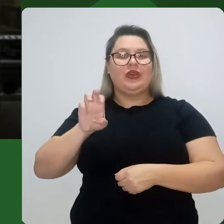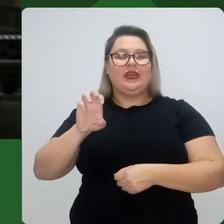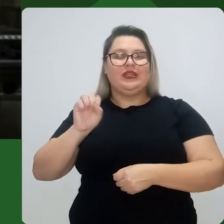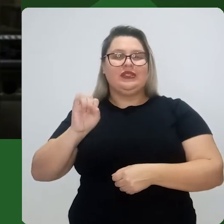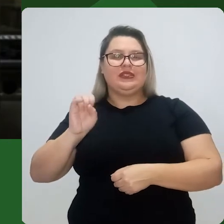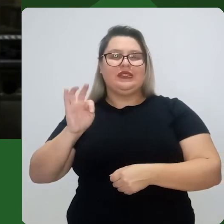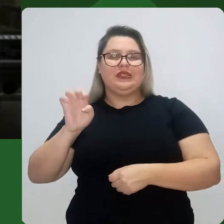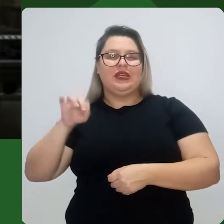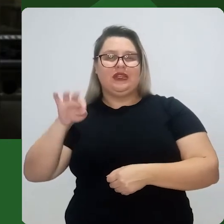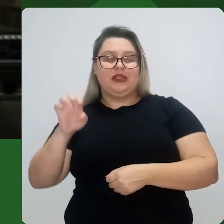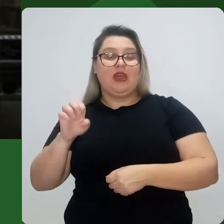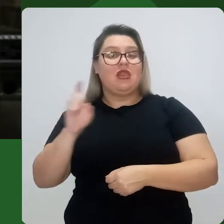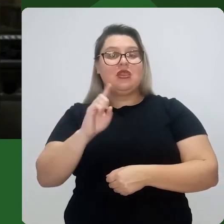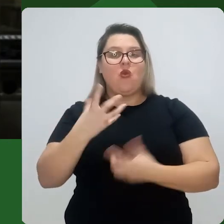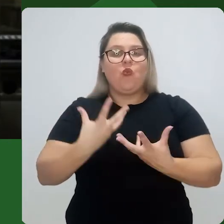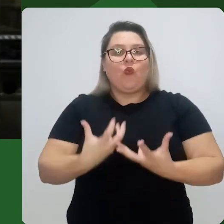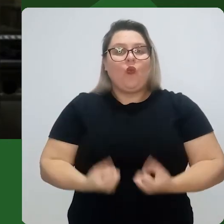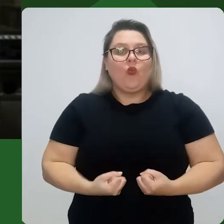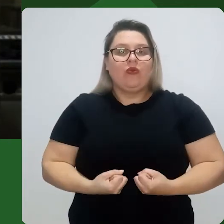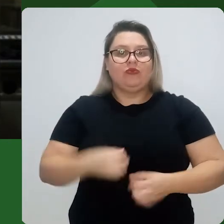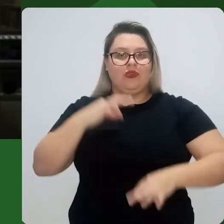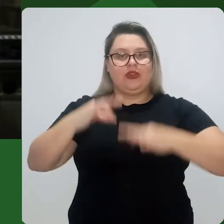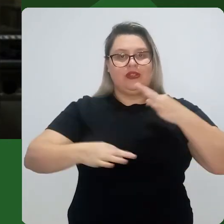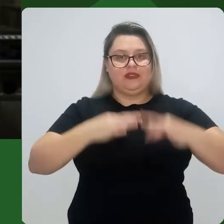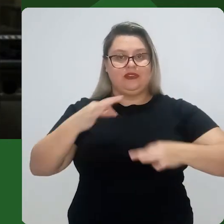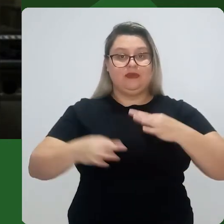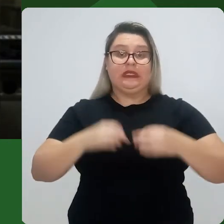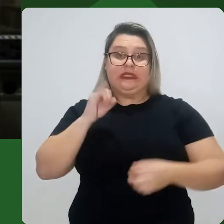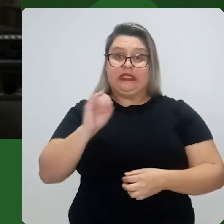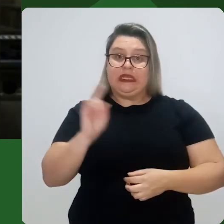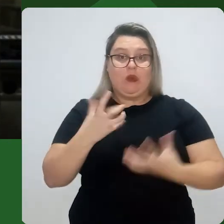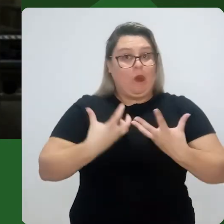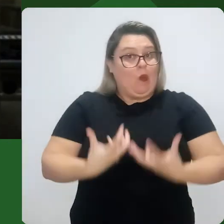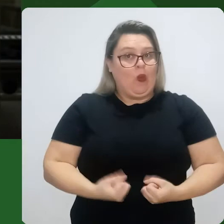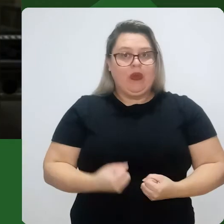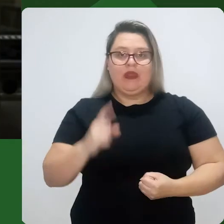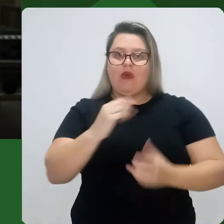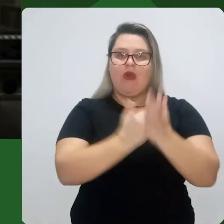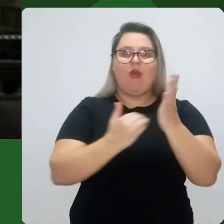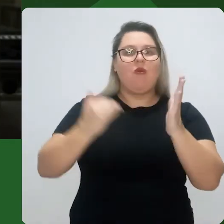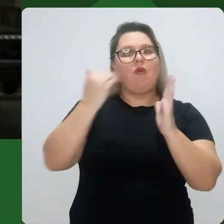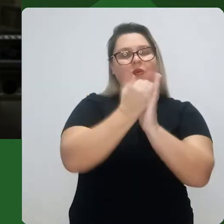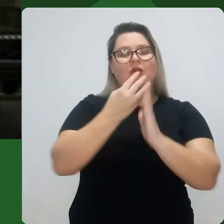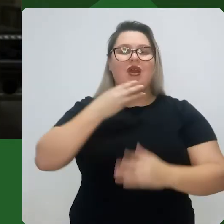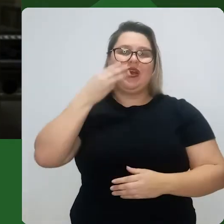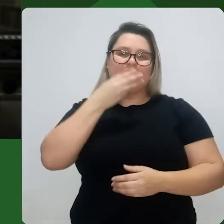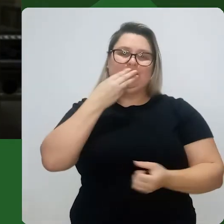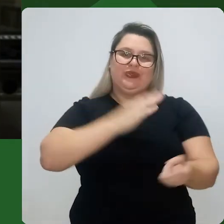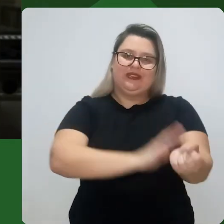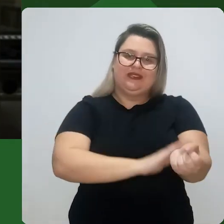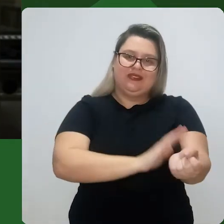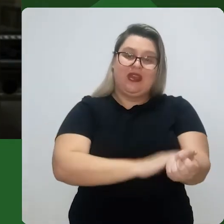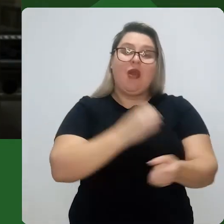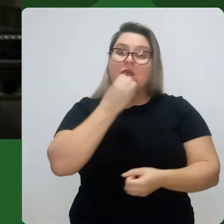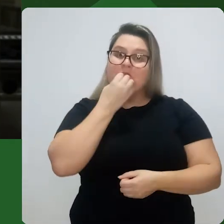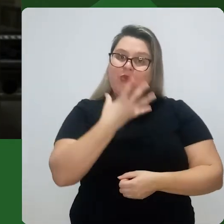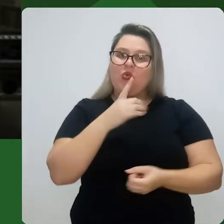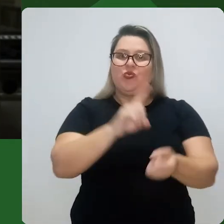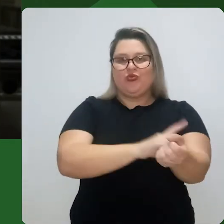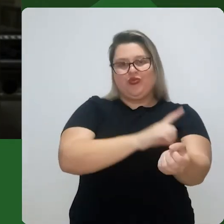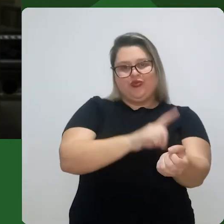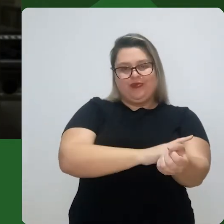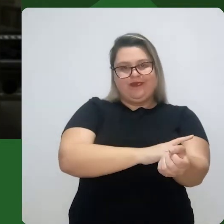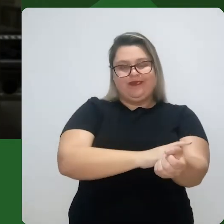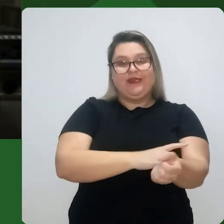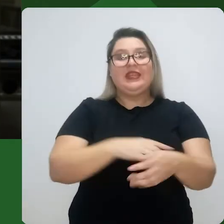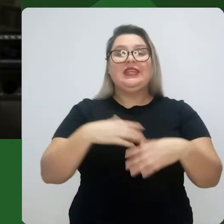não é absorvido pelo nosso organismo. E não sendo absorvido, ele não aumenta a quantidade de açúcar no sangue, o que é bom para o